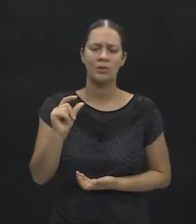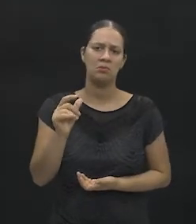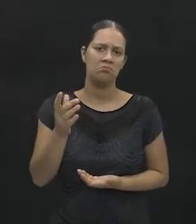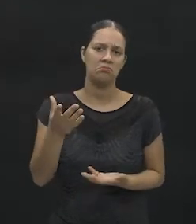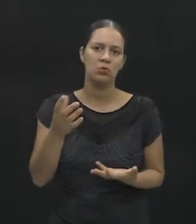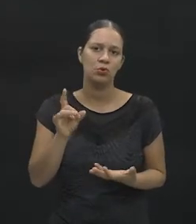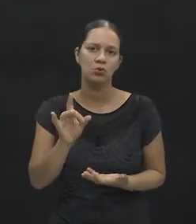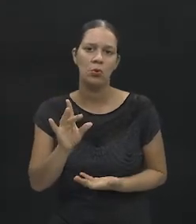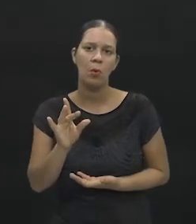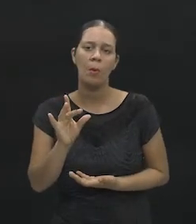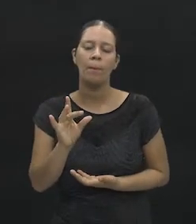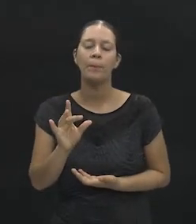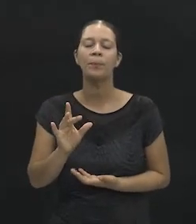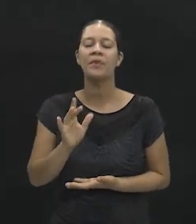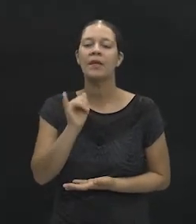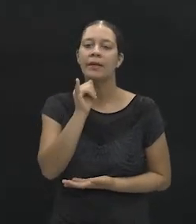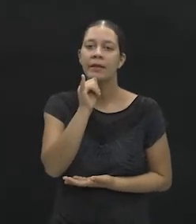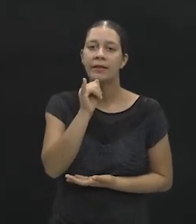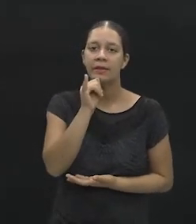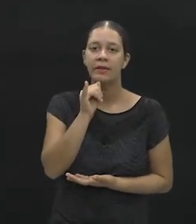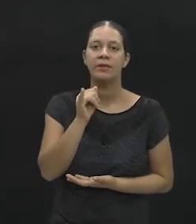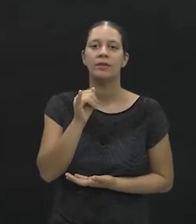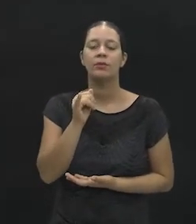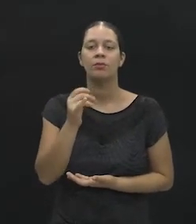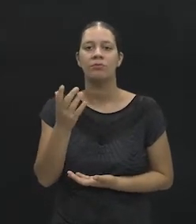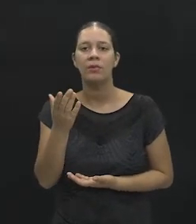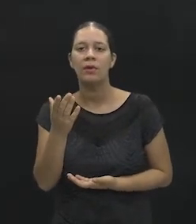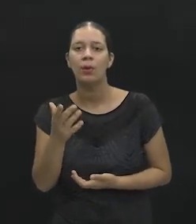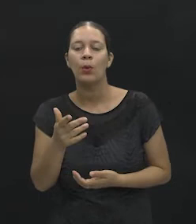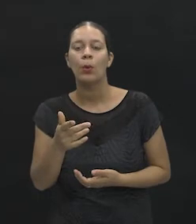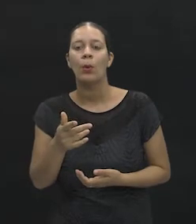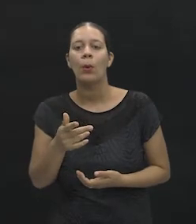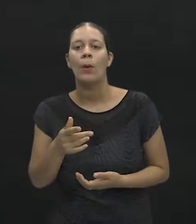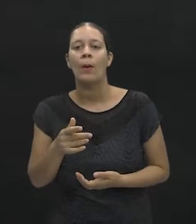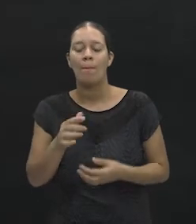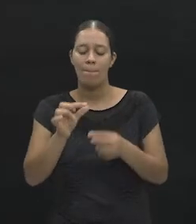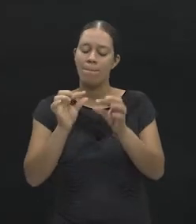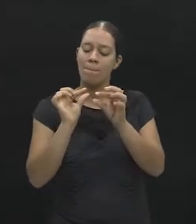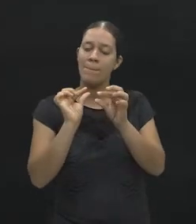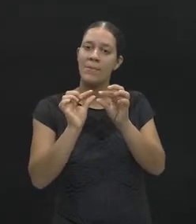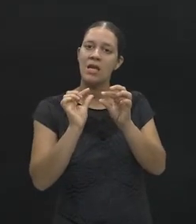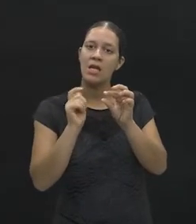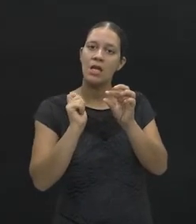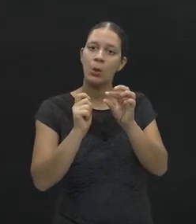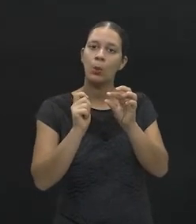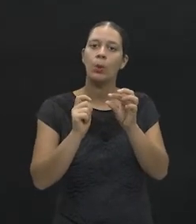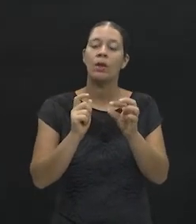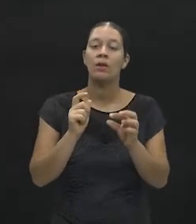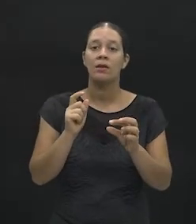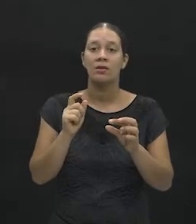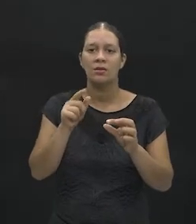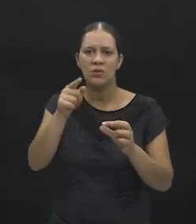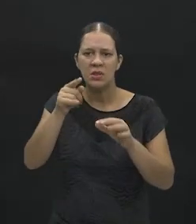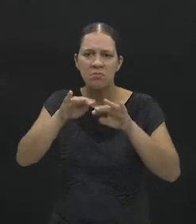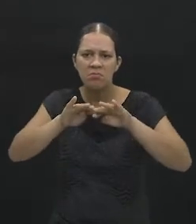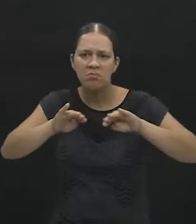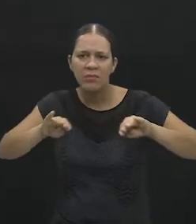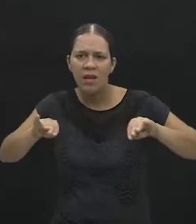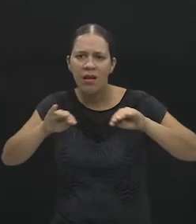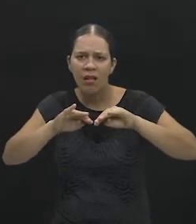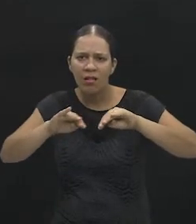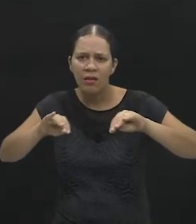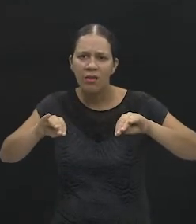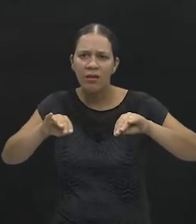pequena, só para a gente imaginar. Eu tenho serragem e prego, taxinha, lá o que seja. Gente, vocês iriam ficar